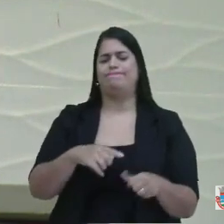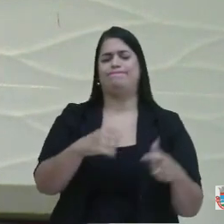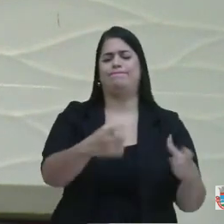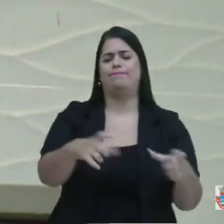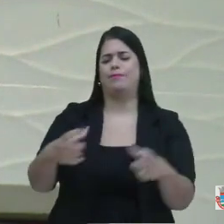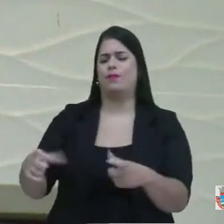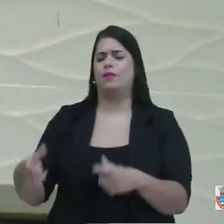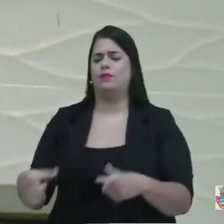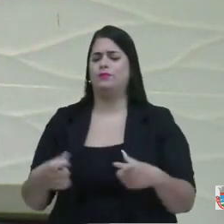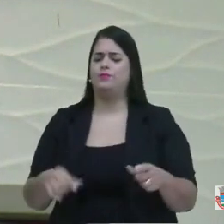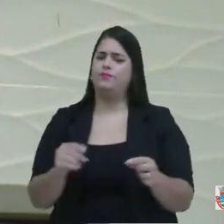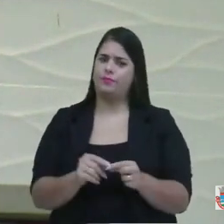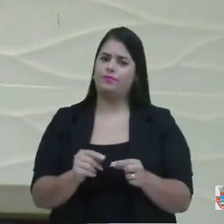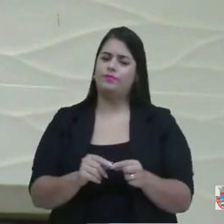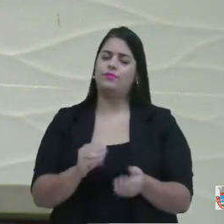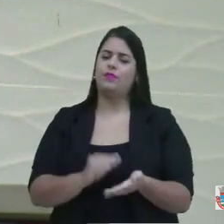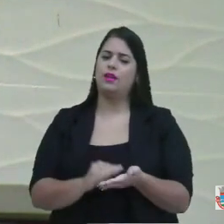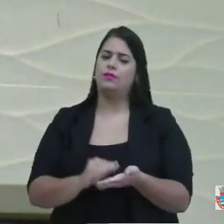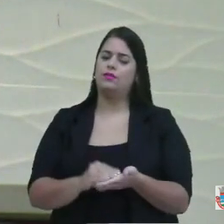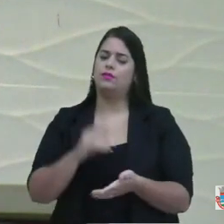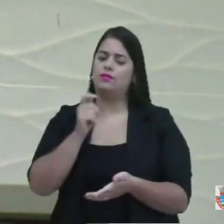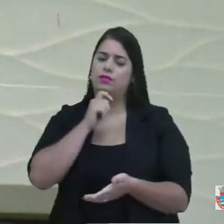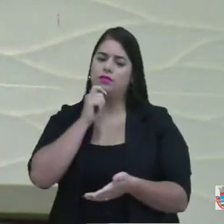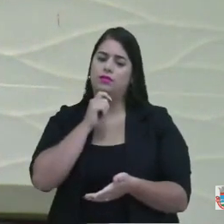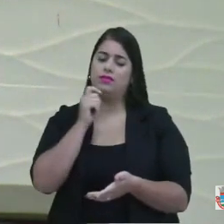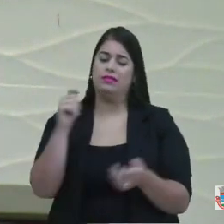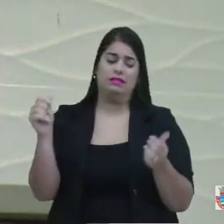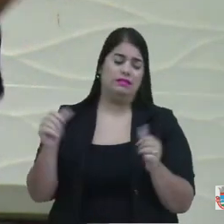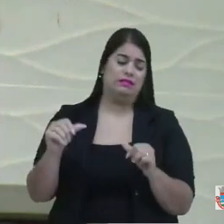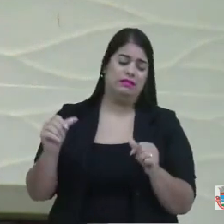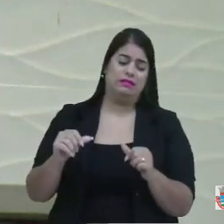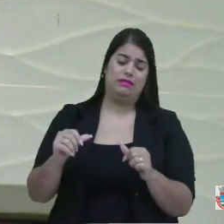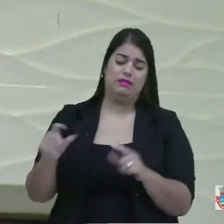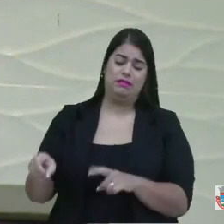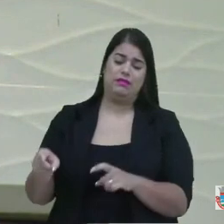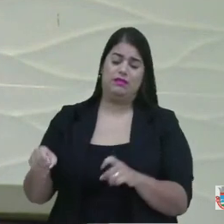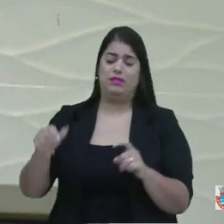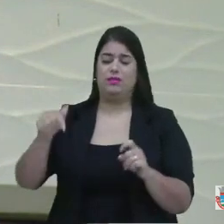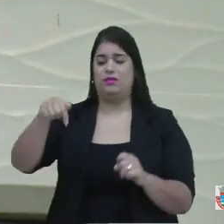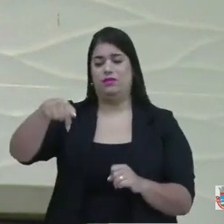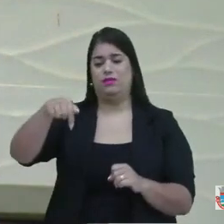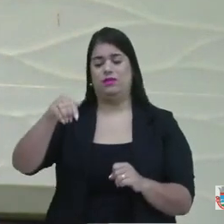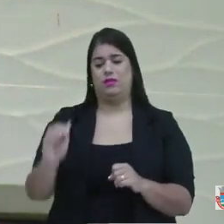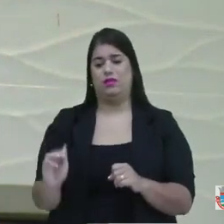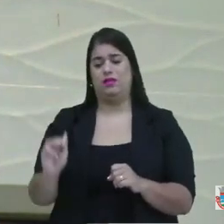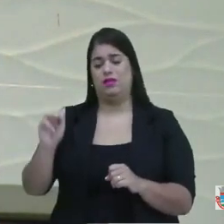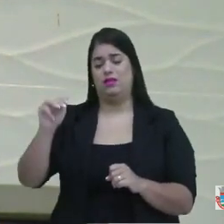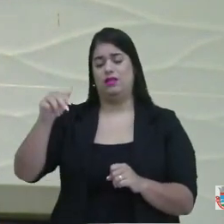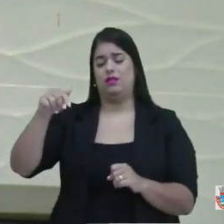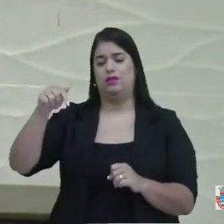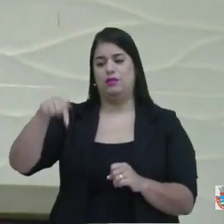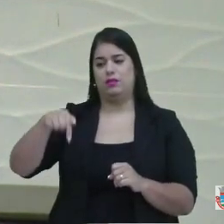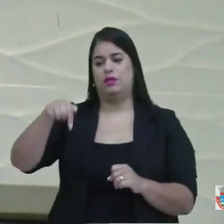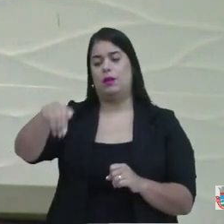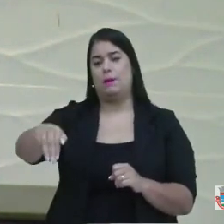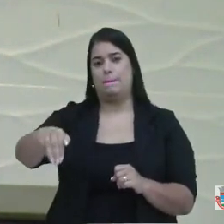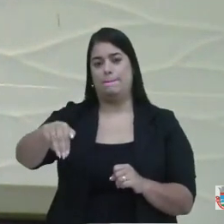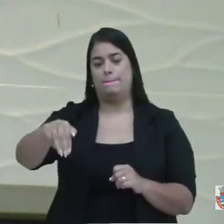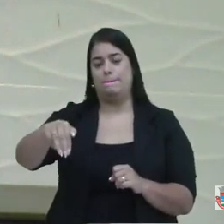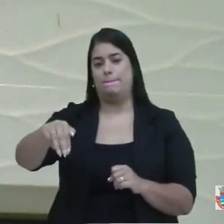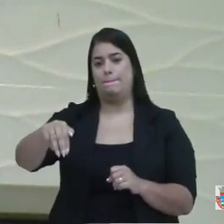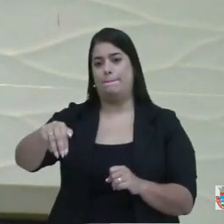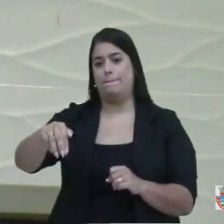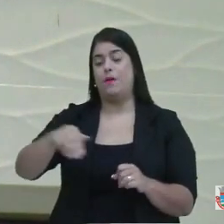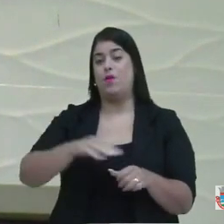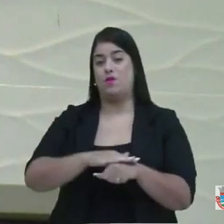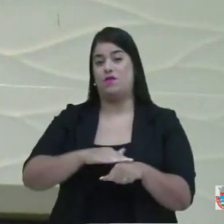lá no assentamento Luana, também é muito ruim. Espero que nas próximas semanas, marcar com o prefeito Alexandre Batité, com o